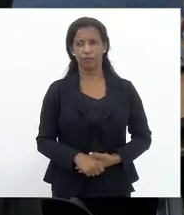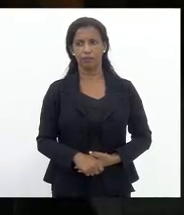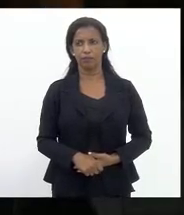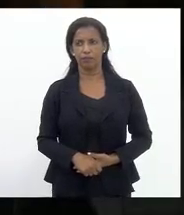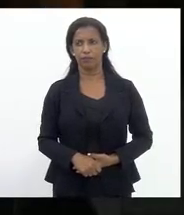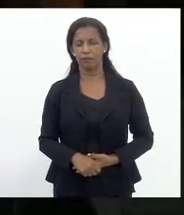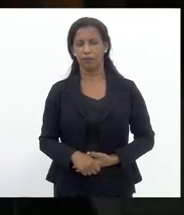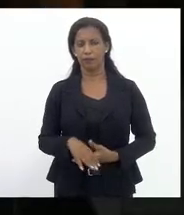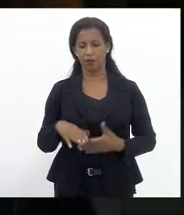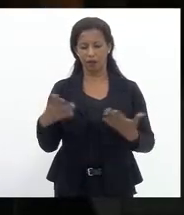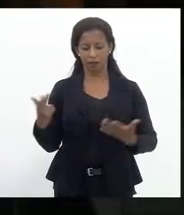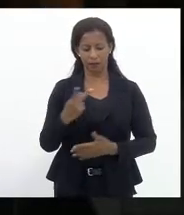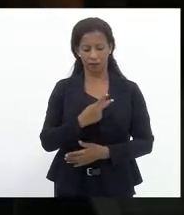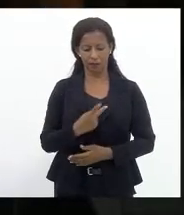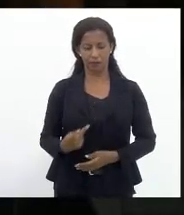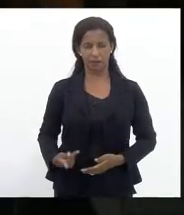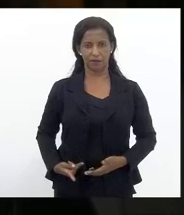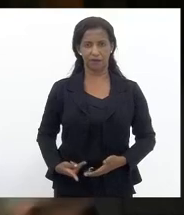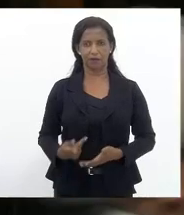Senhor presidente,